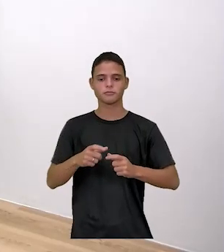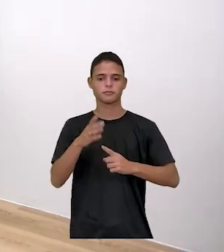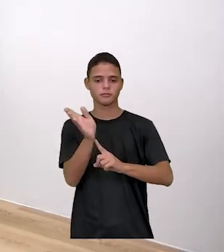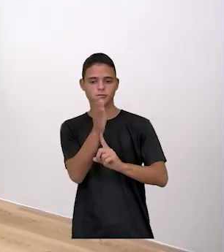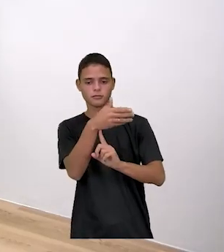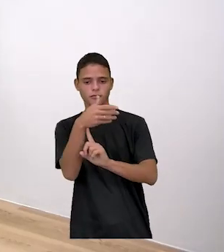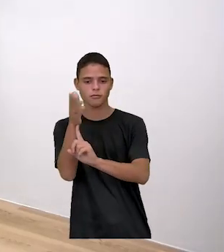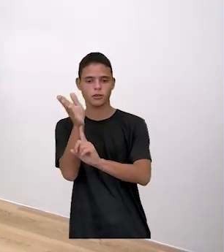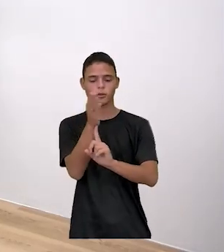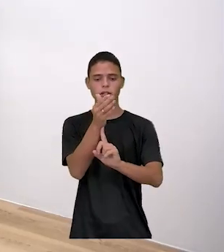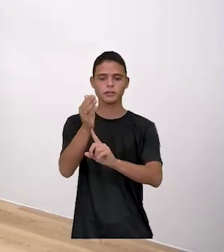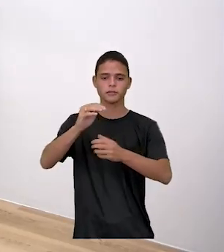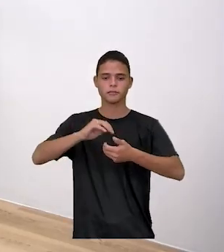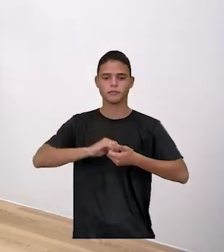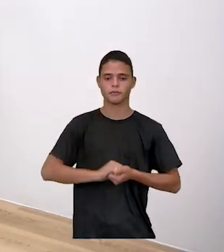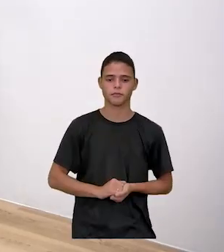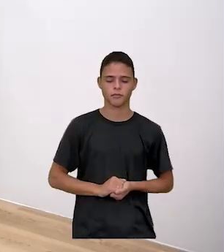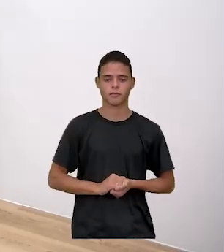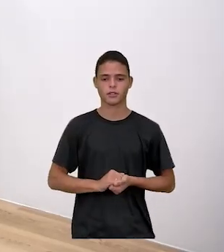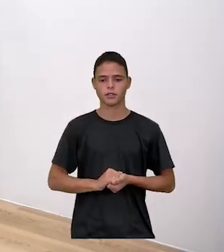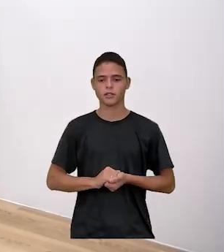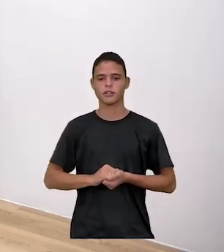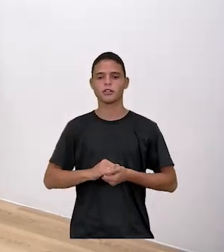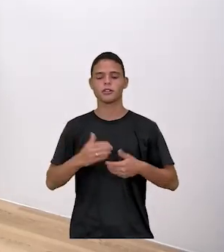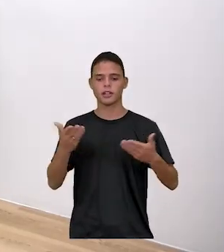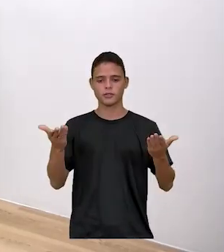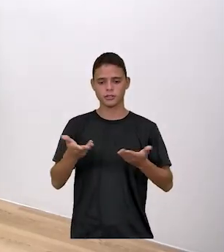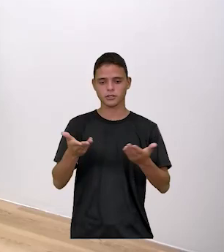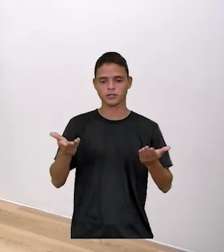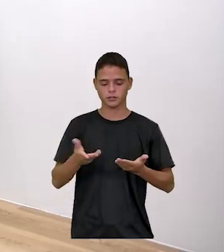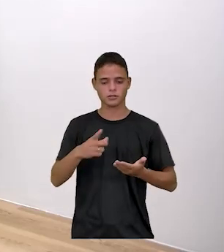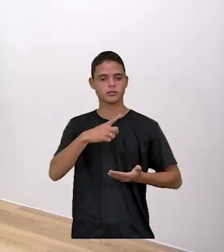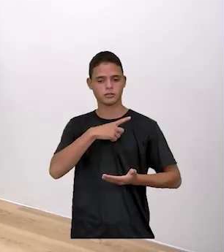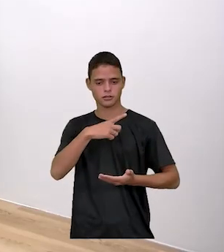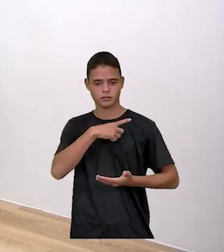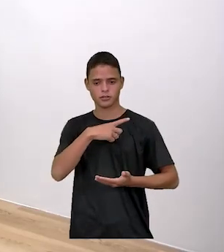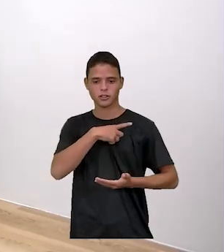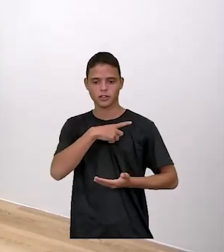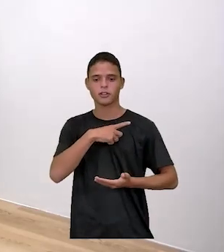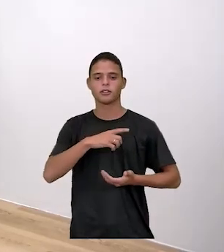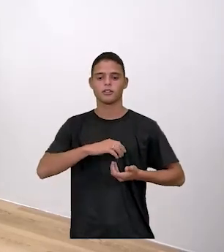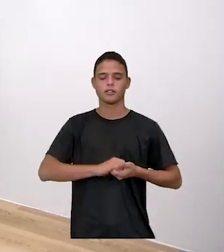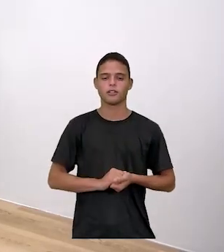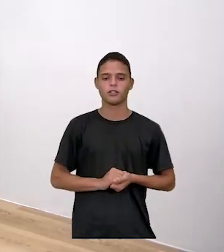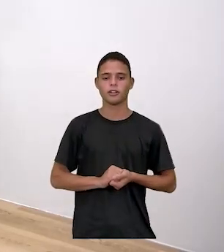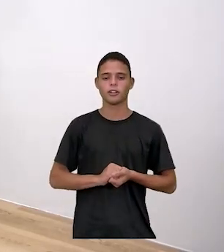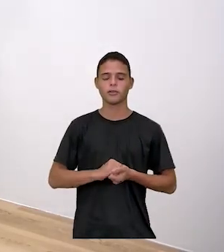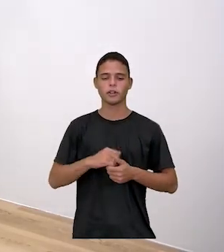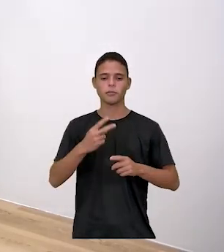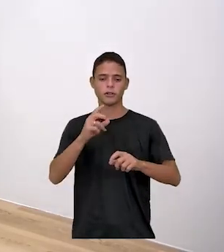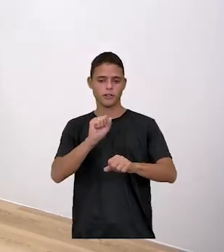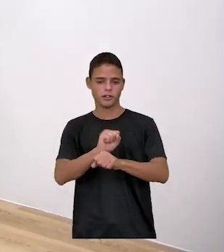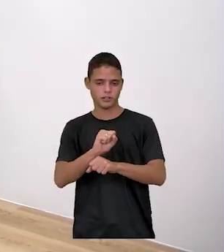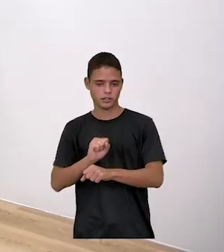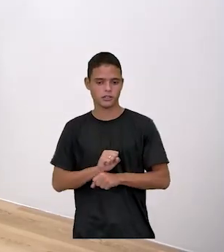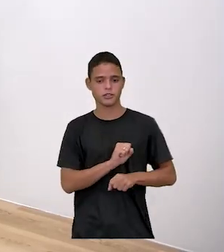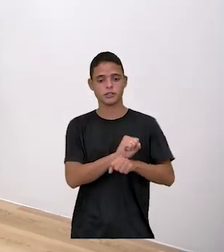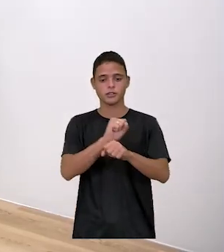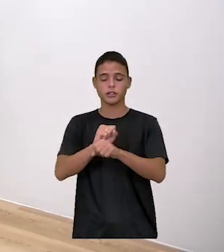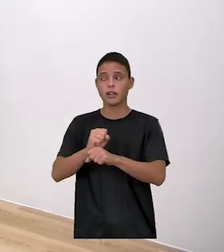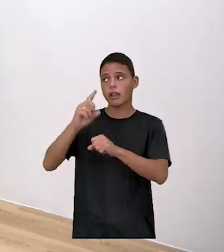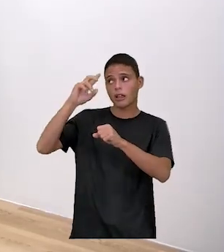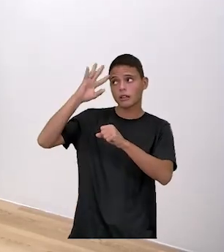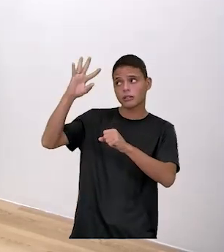Entre aspas, é citado o hino nacional. É uma outra forma de intertextualidade. Ela serviu de inspiração, né? Claro, serviu de